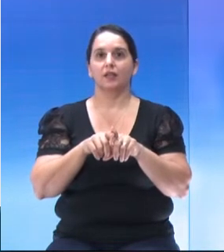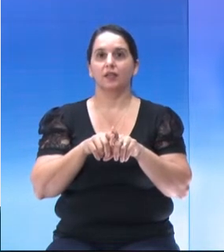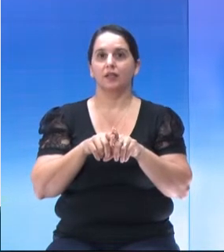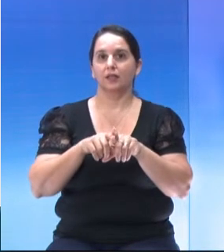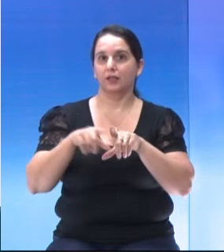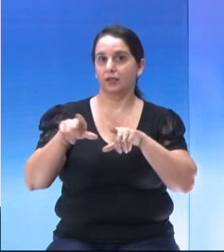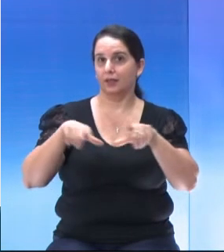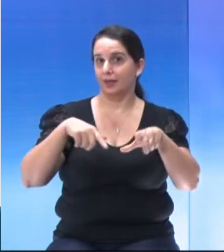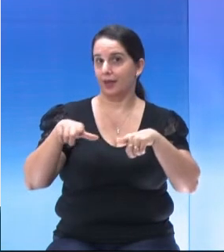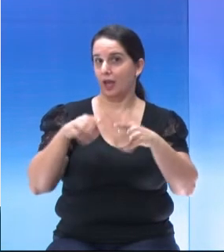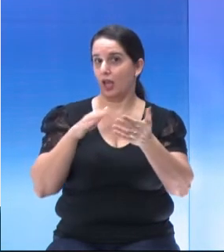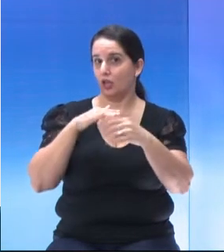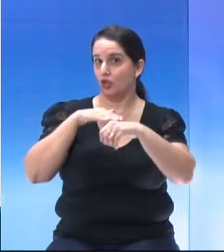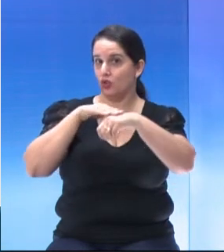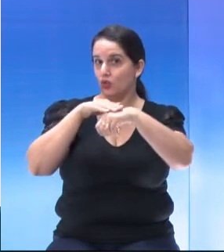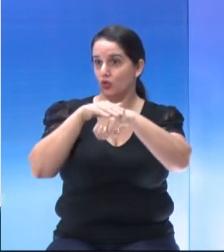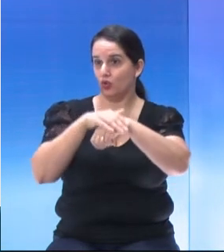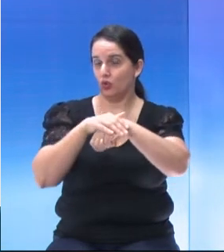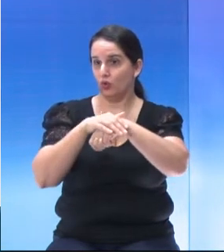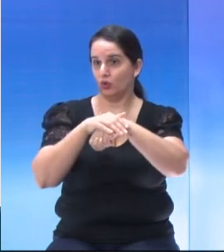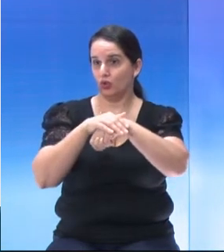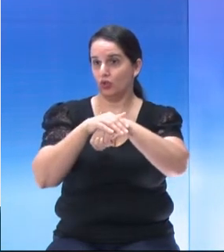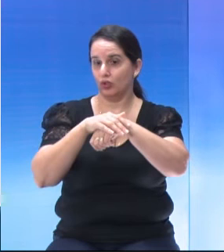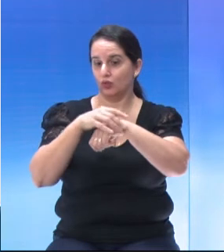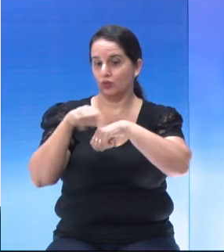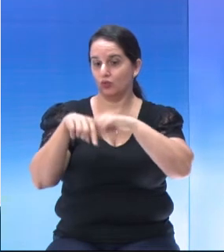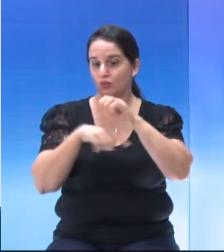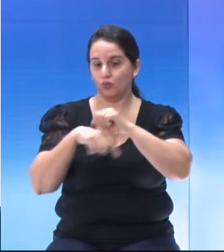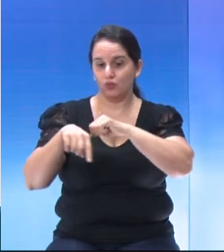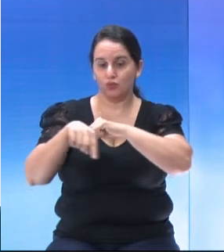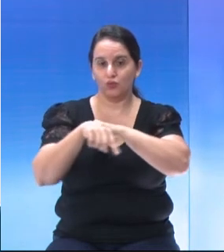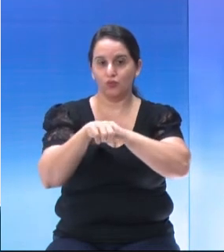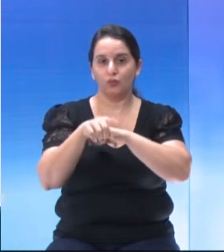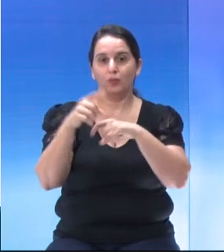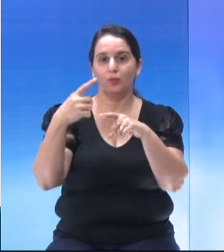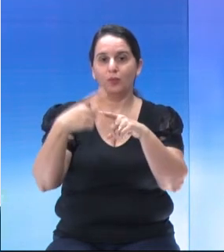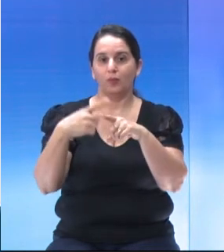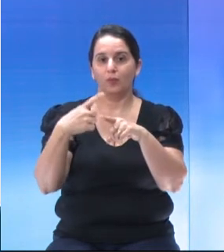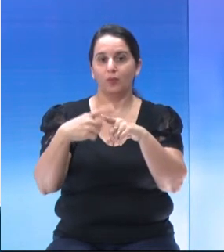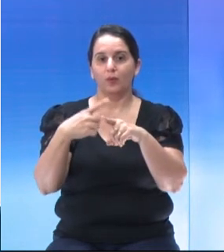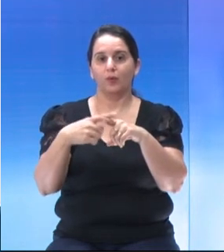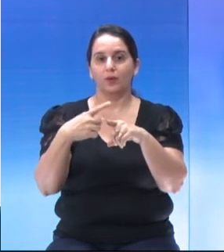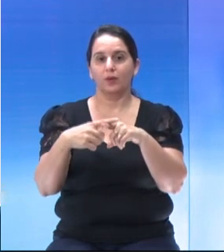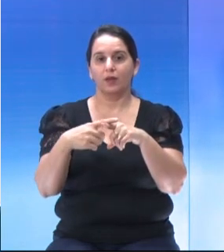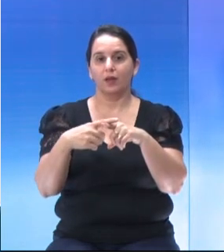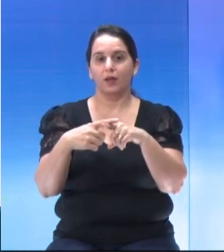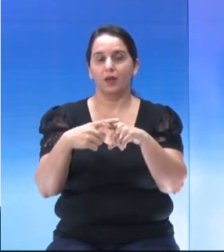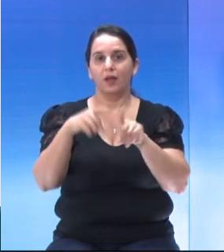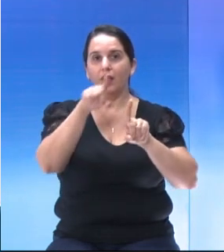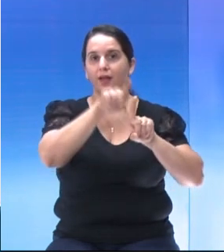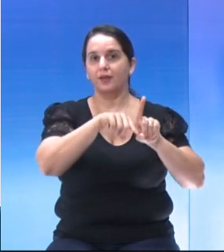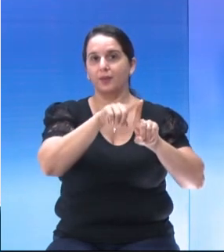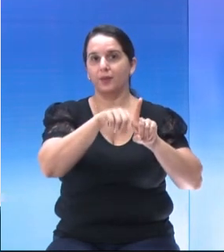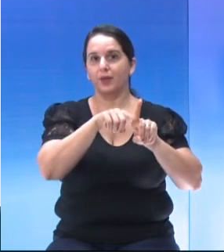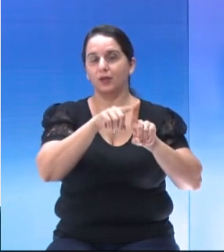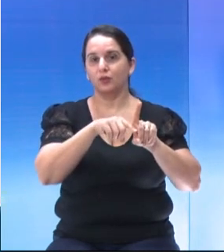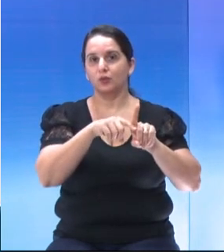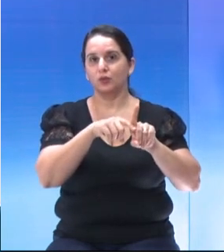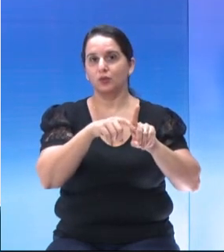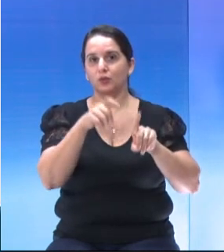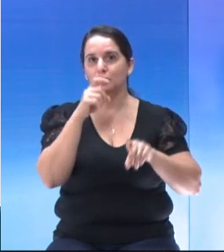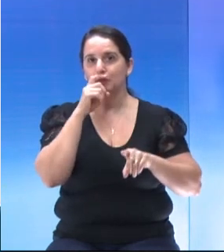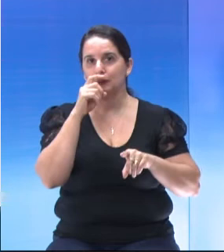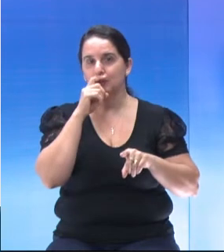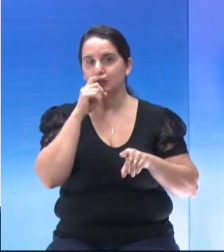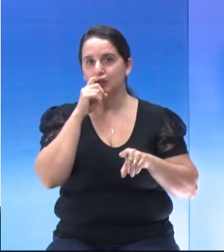noturno, olha só. Durante a noite é onde eles exercem mais as suas atividades, quando as temperaturas são mais